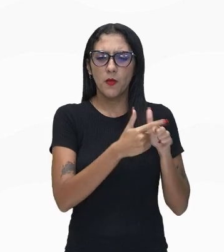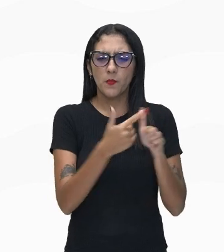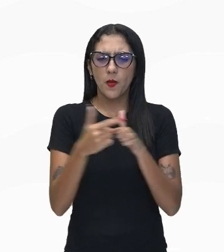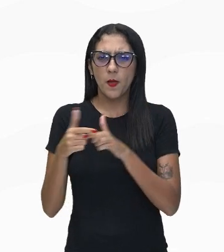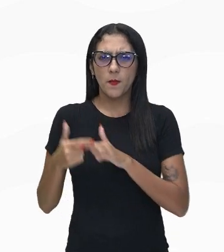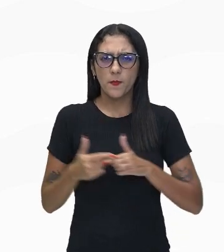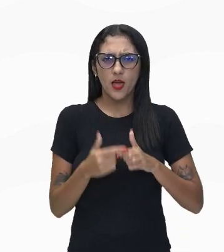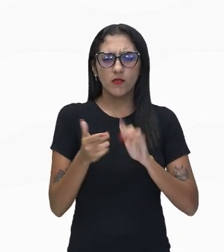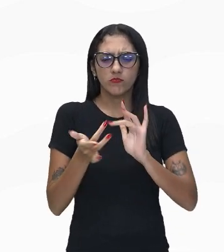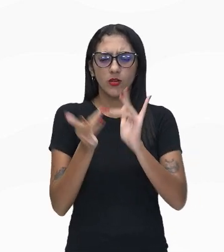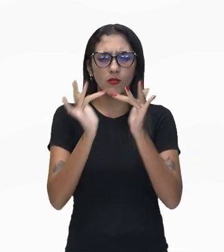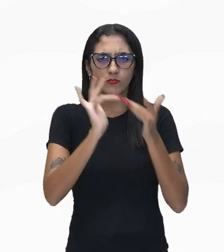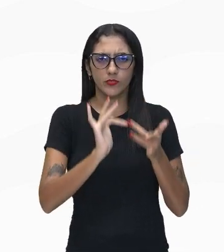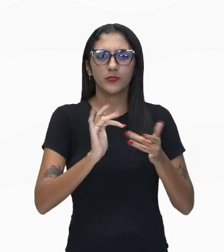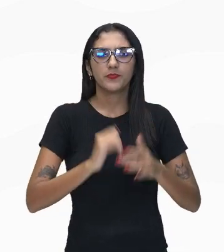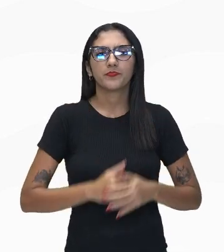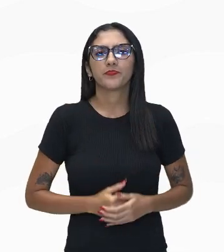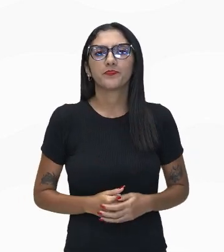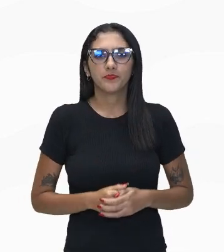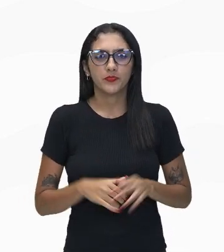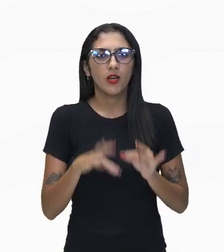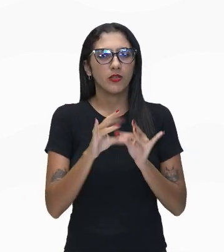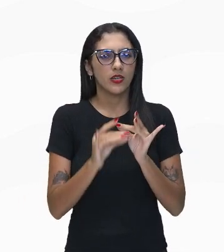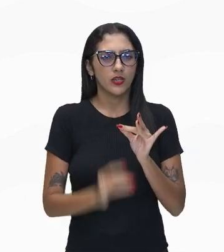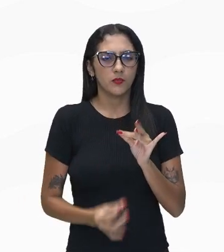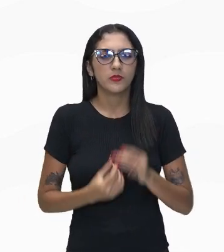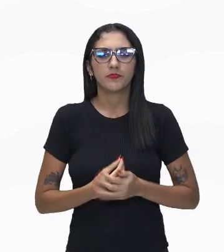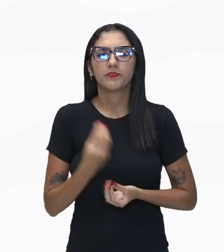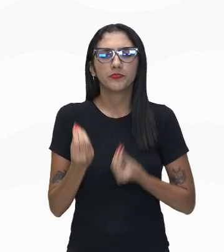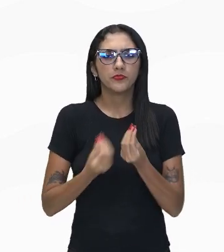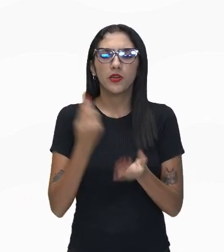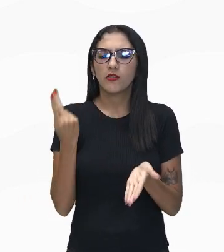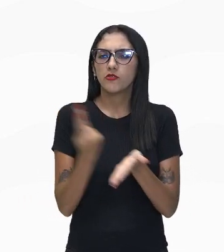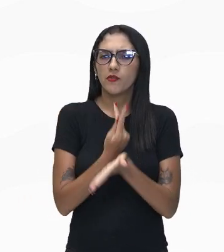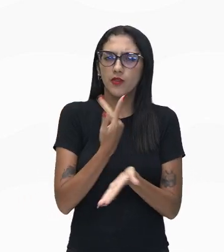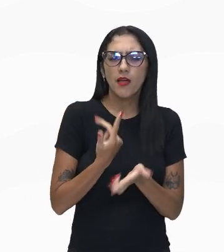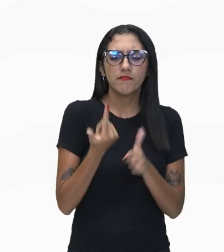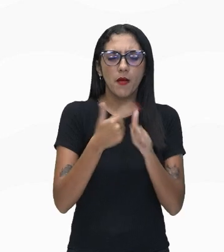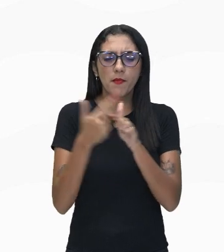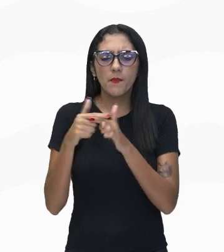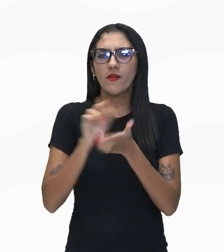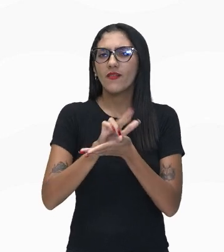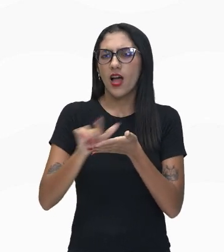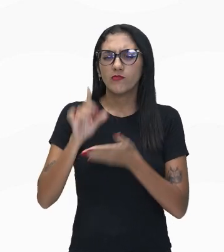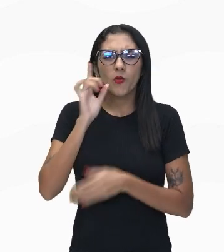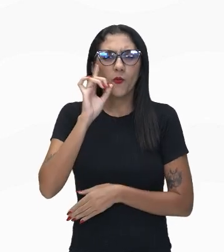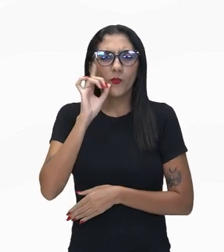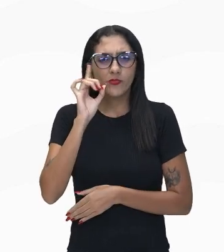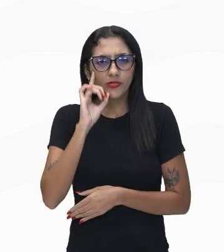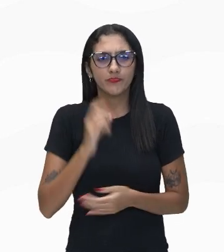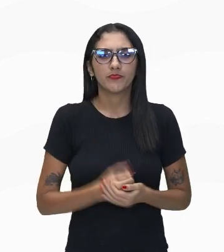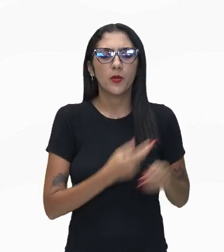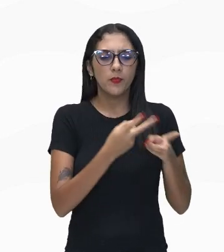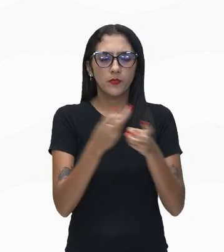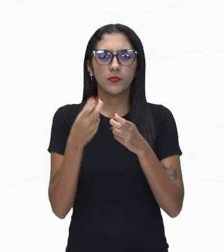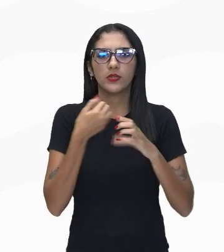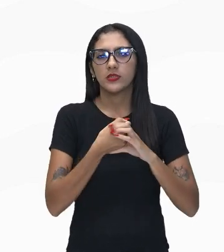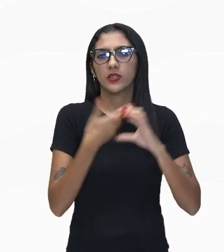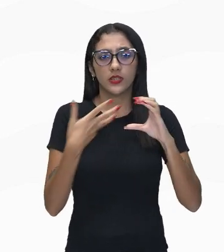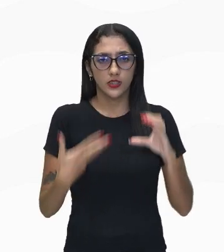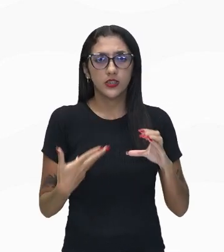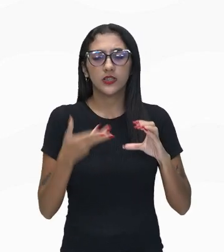problemas contextualizados, detalhamento, resolvendo problemas do cotidiano, identificando